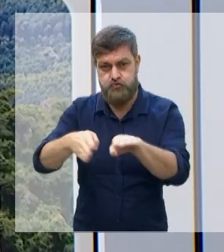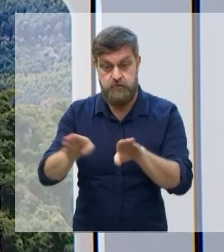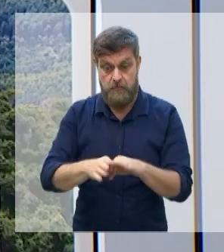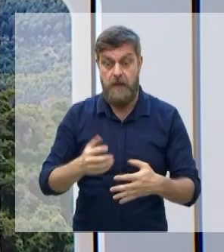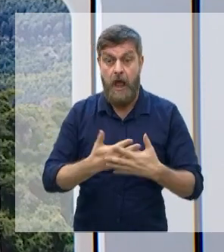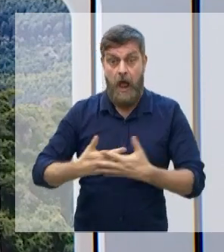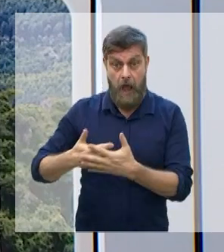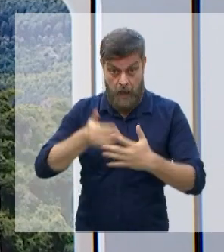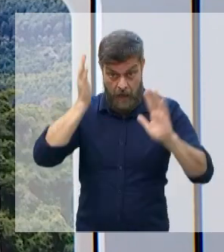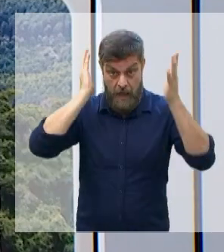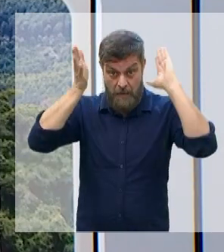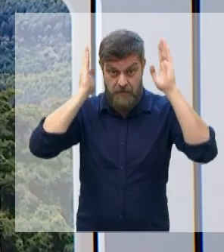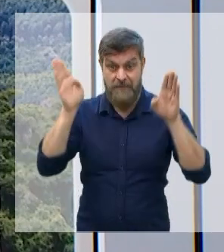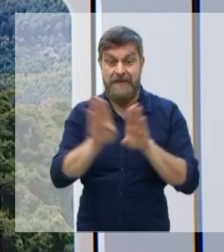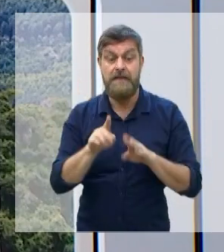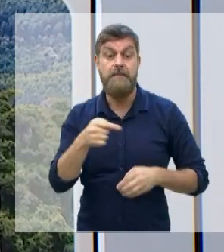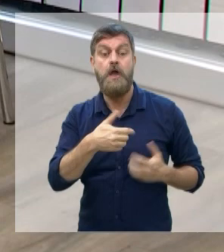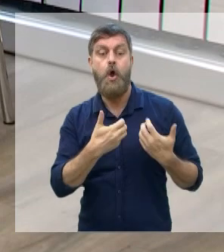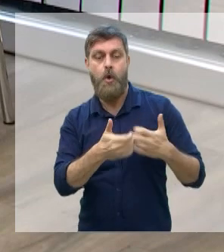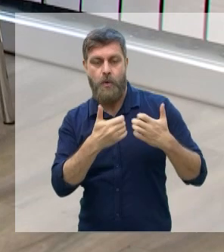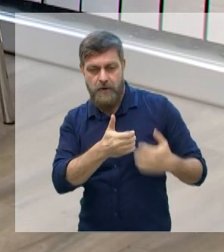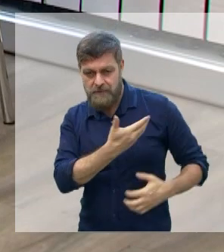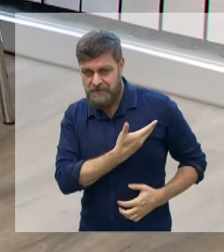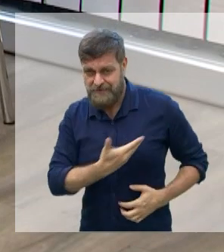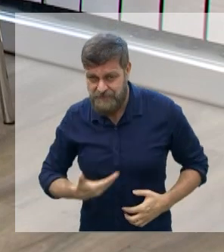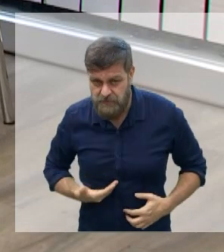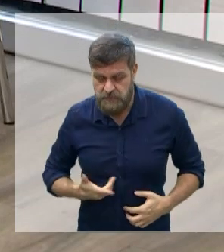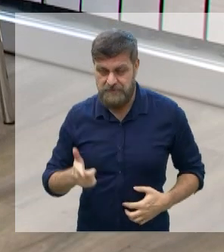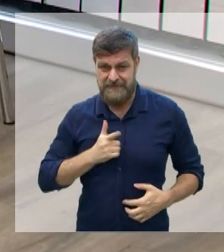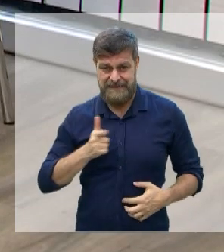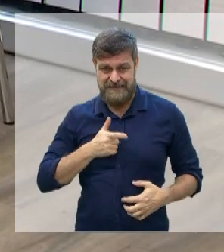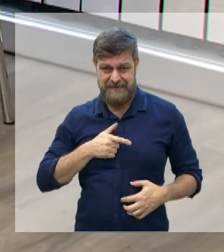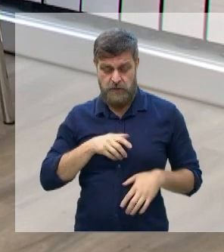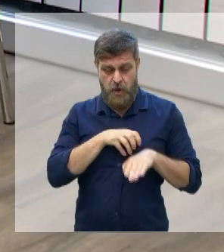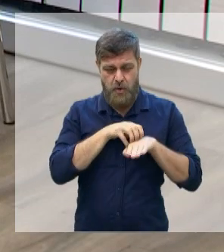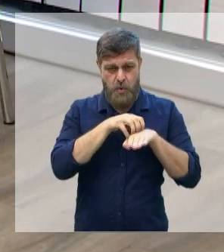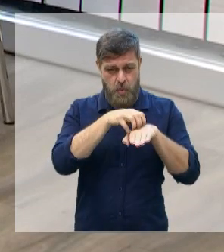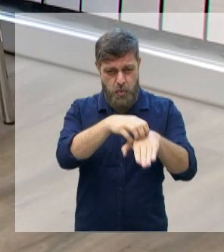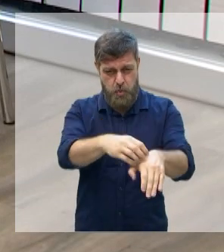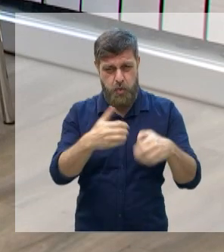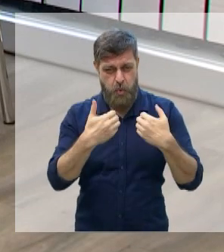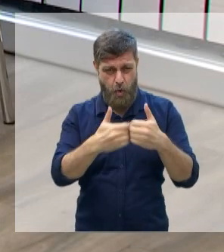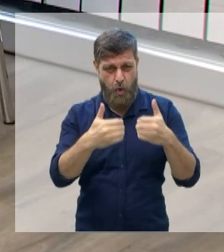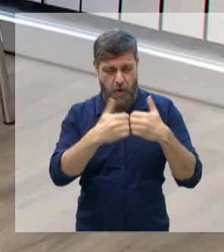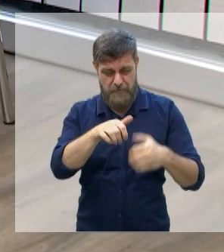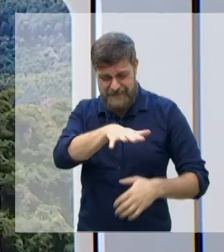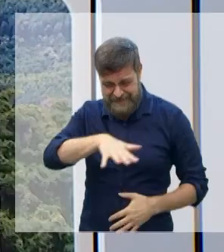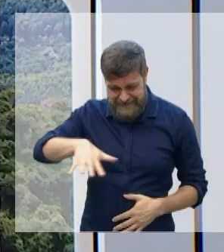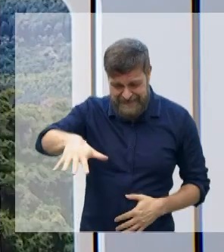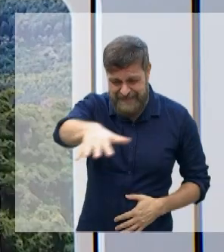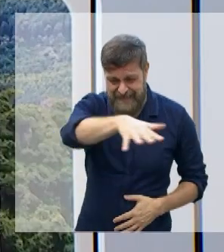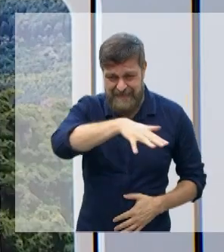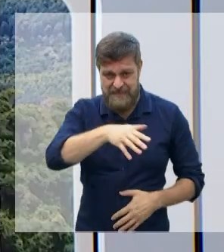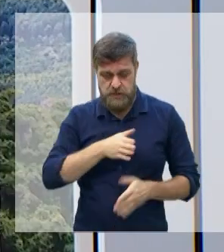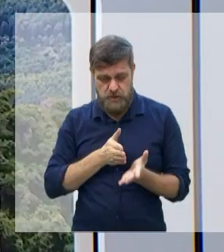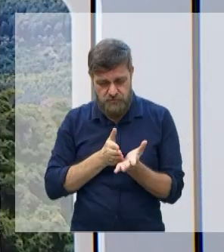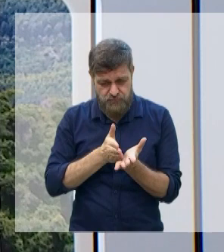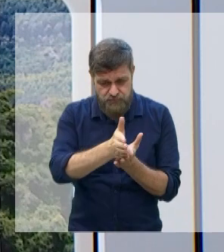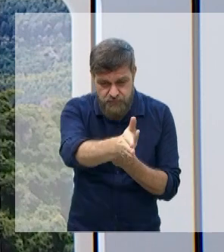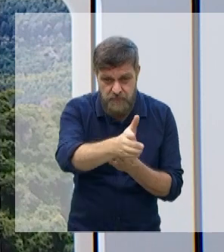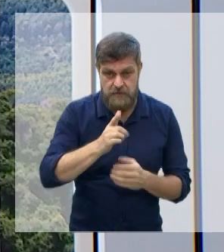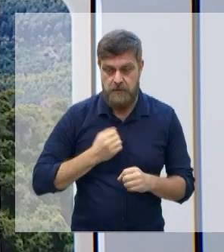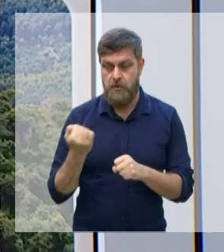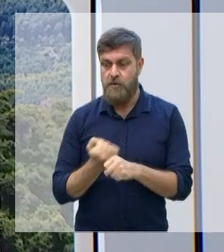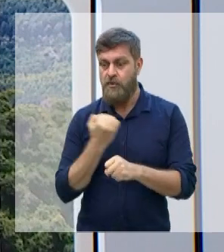caminhões e o transporte público são muitas linhas de ônibus que passam por essas regiões vão fazer uma obra